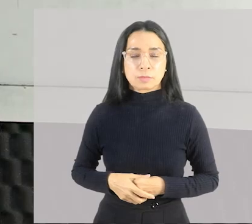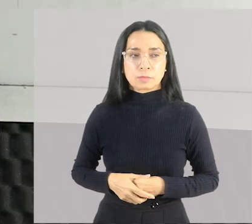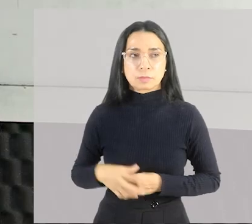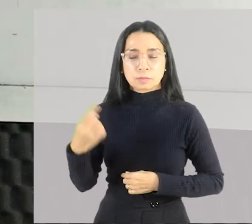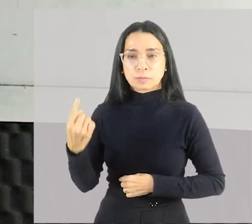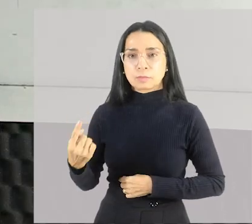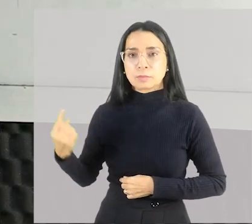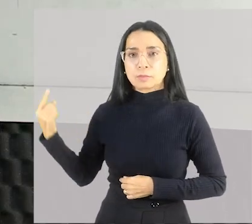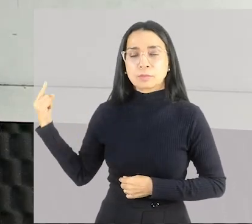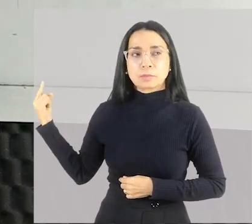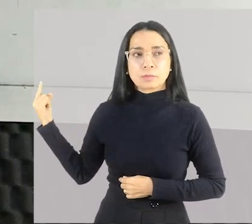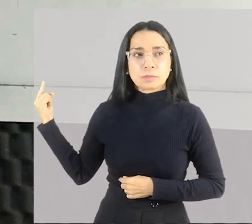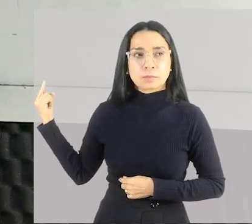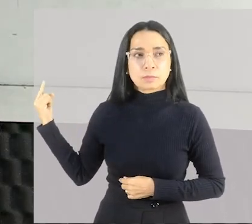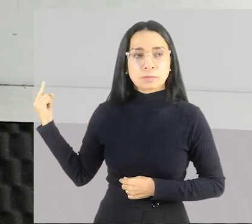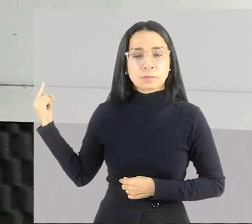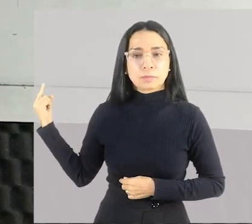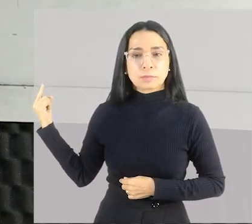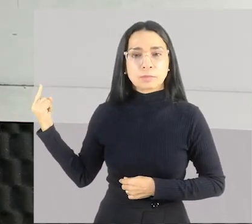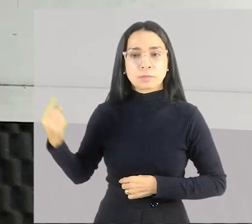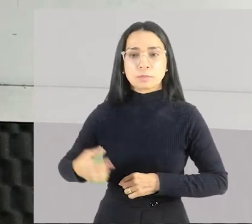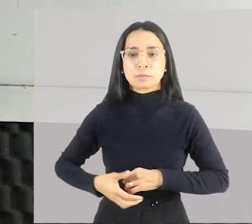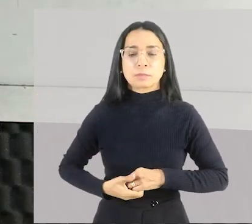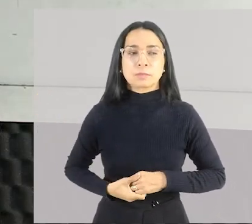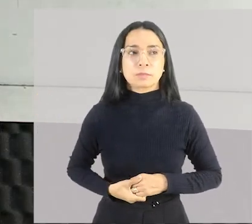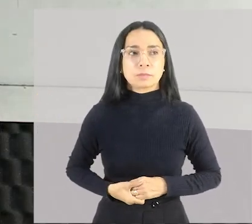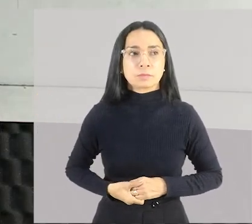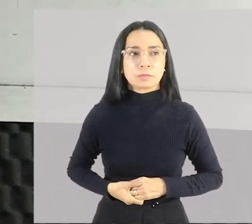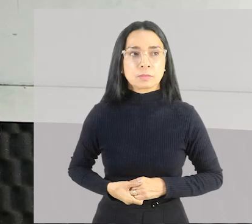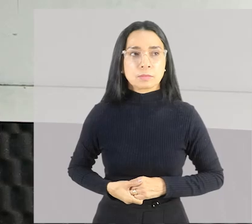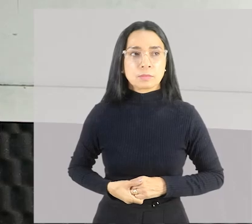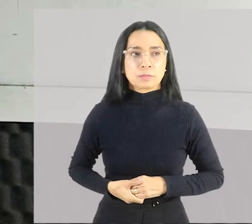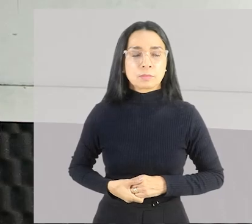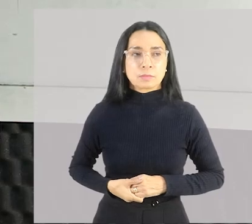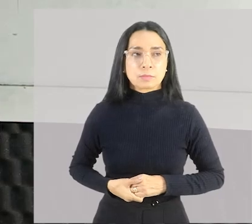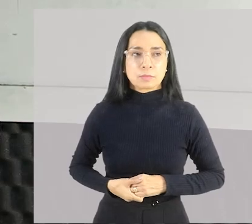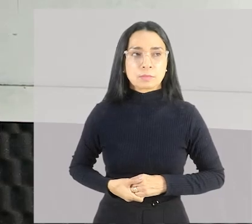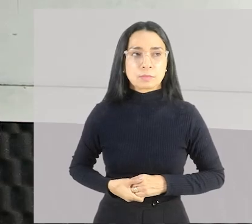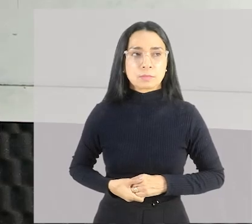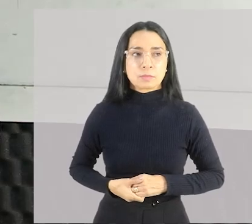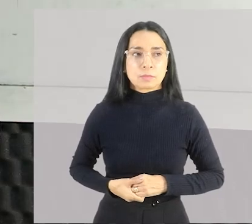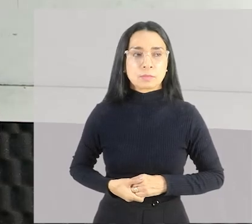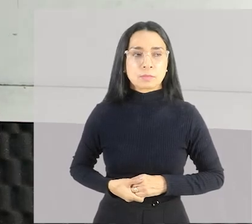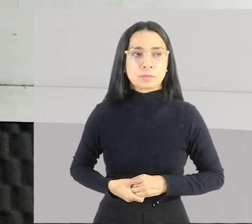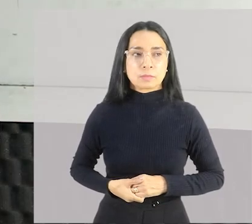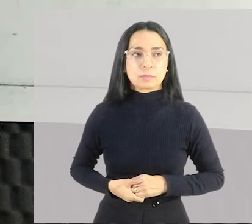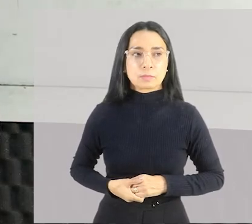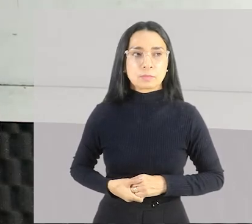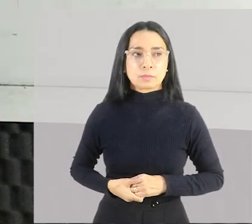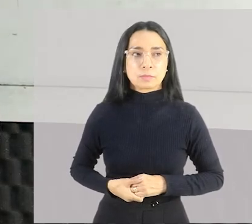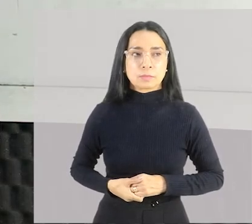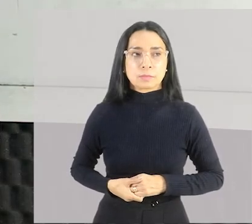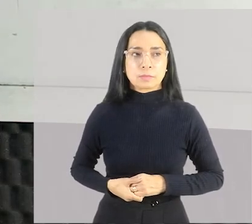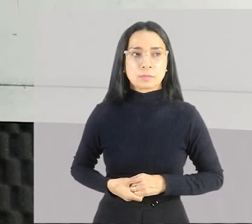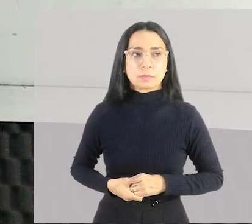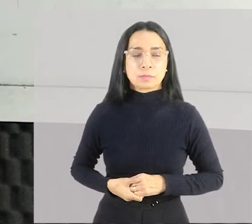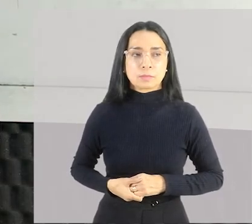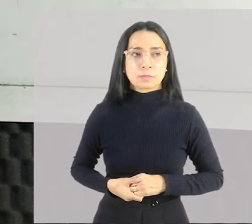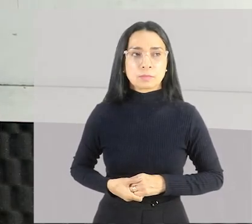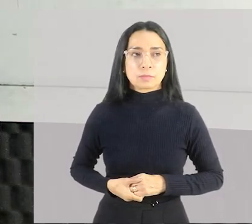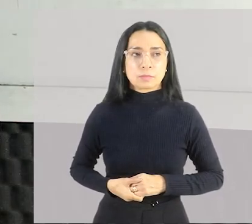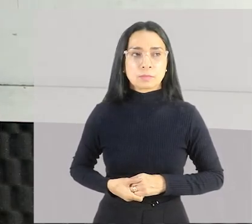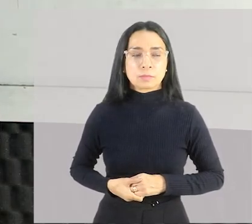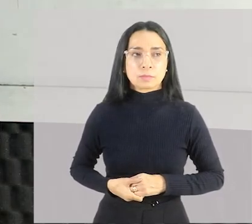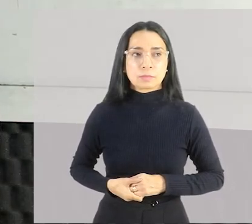5 x 4 x 3 fatorial o 3 fatorial Vale 6 que é 3